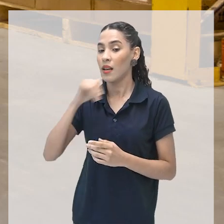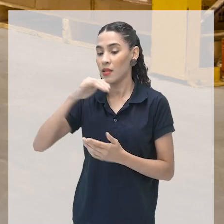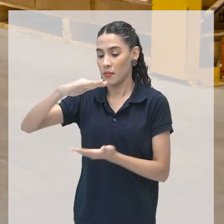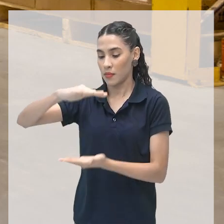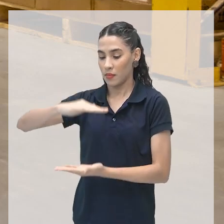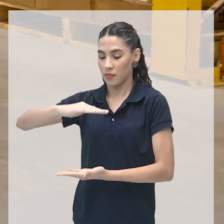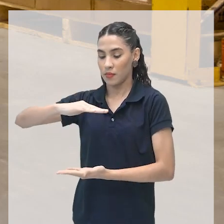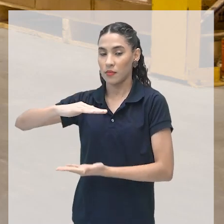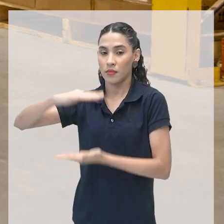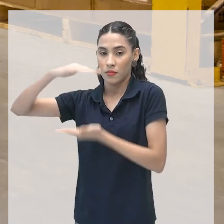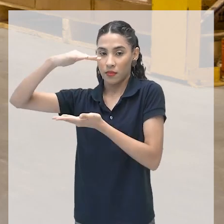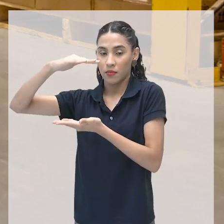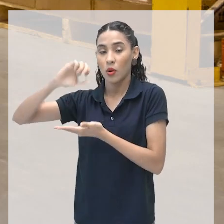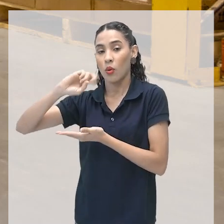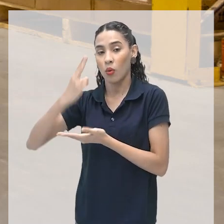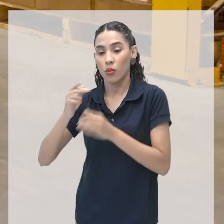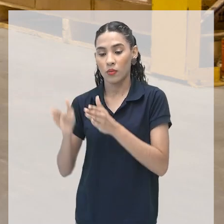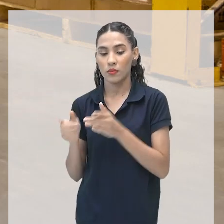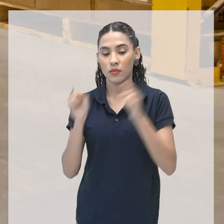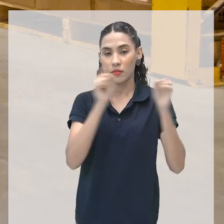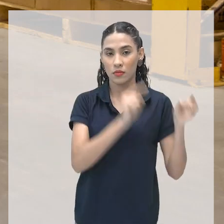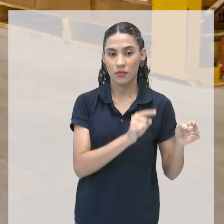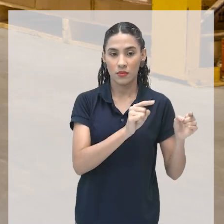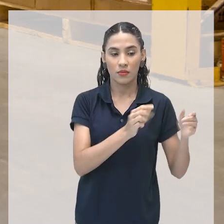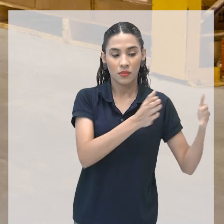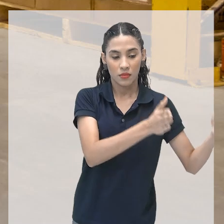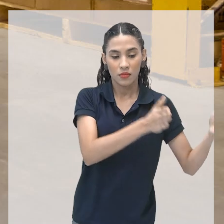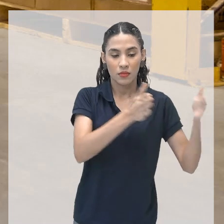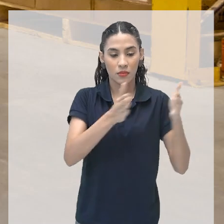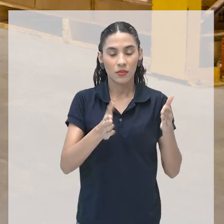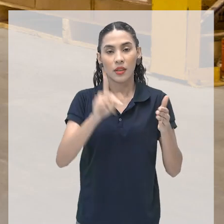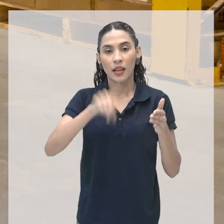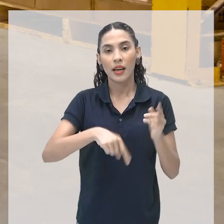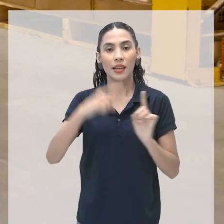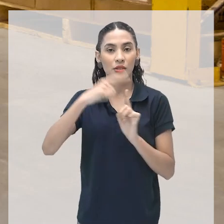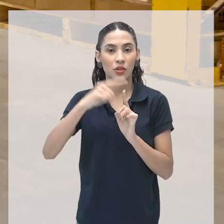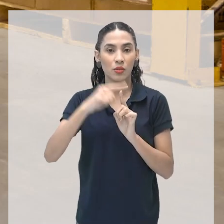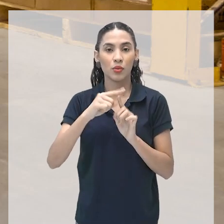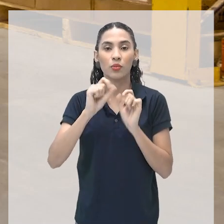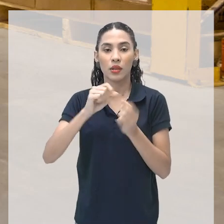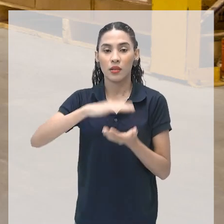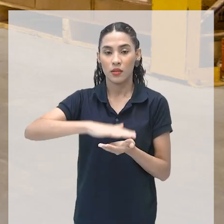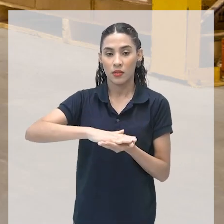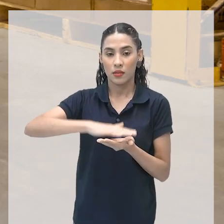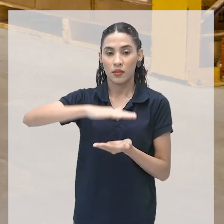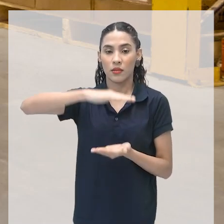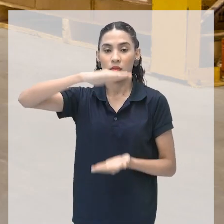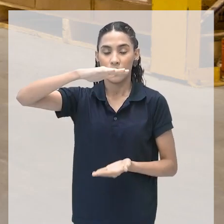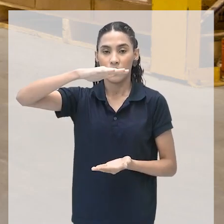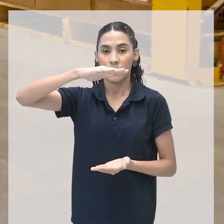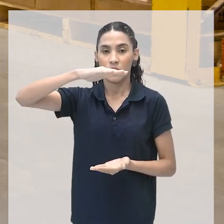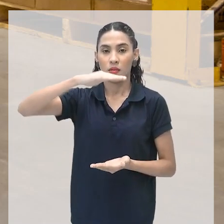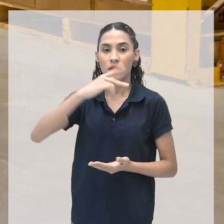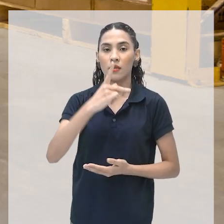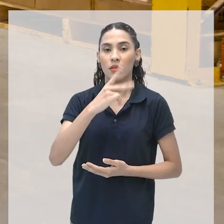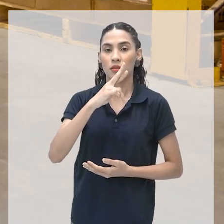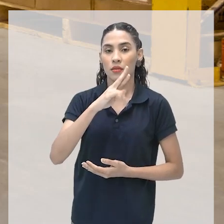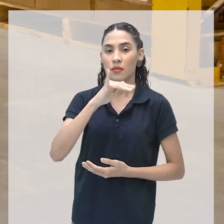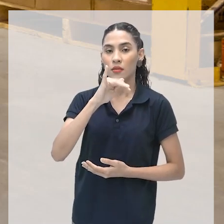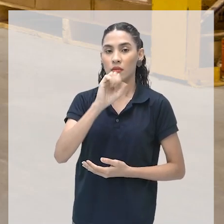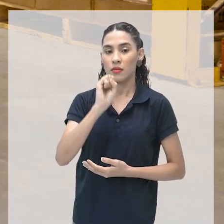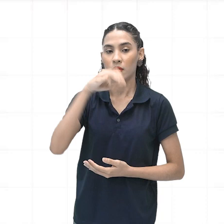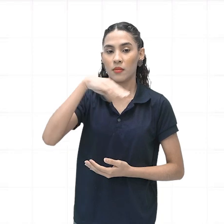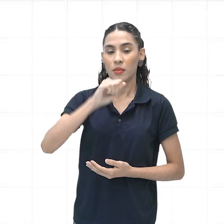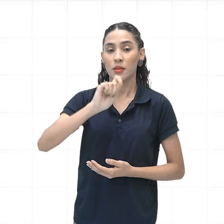da outra, ou do outro pallet uma ao lado da outra, são formas de prisma, né? Que é o objetivo aqui da